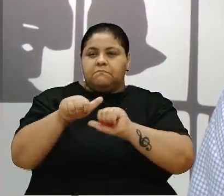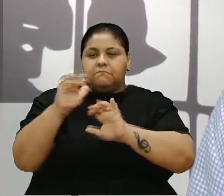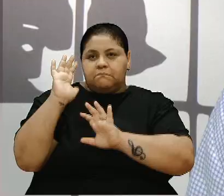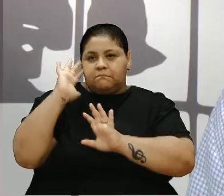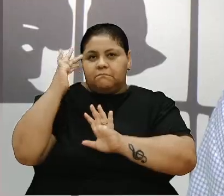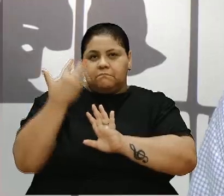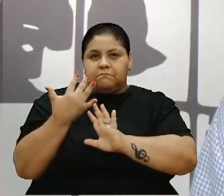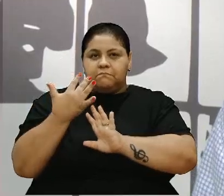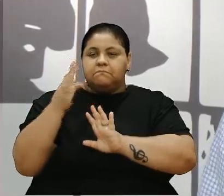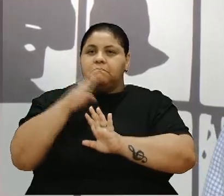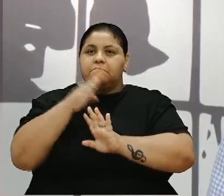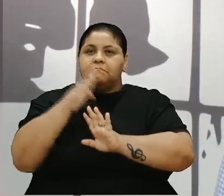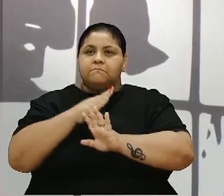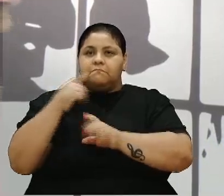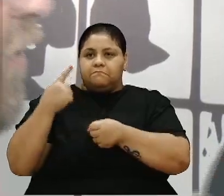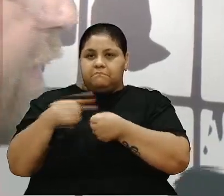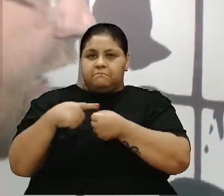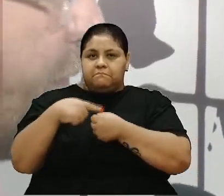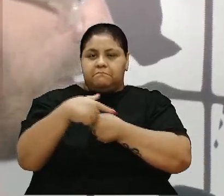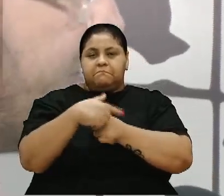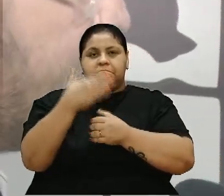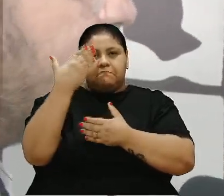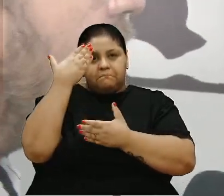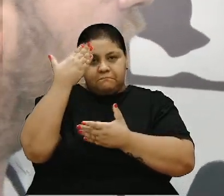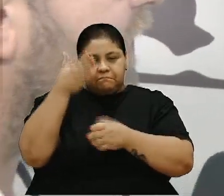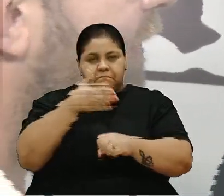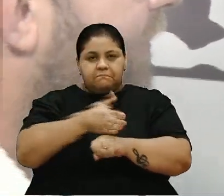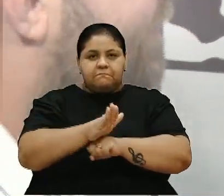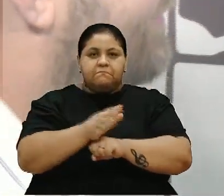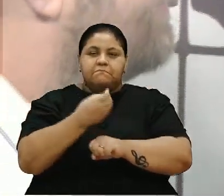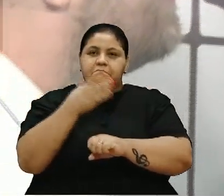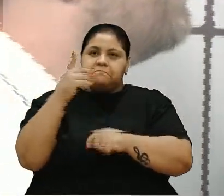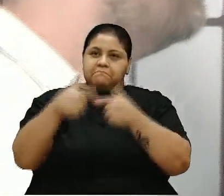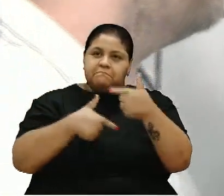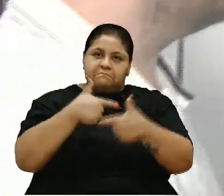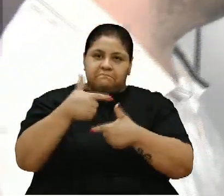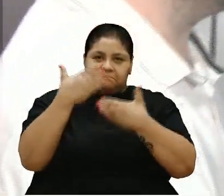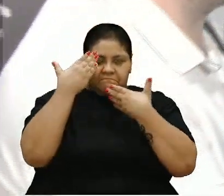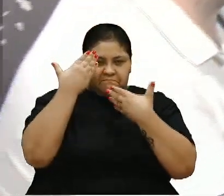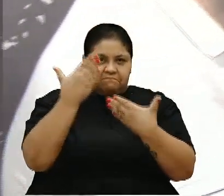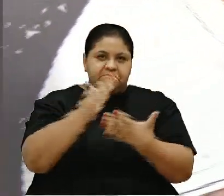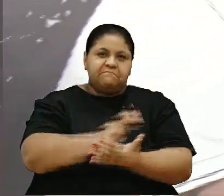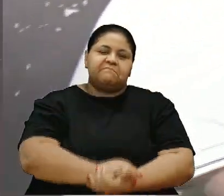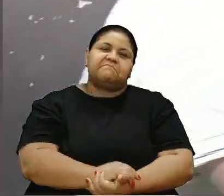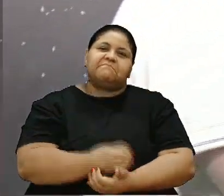acontecendo rapidamente na nossa cidade. Vereador, obrigado pela participação, um bom trabalho. Eu que agradeço. Um bom dia a todos. Obrigado.